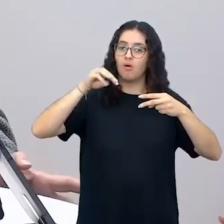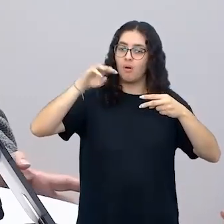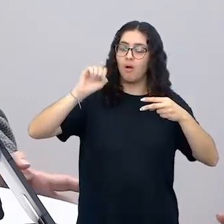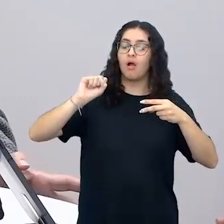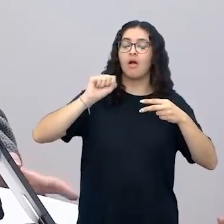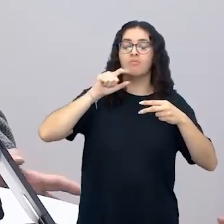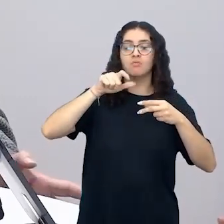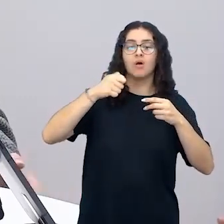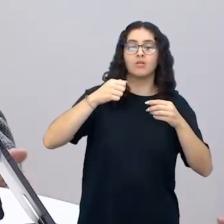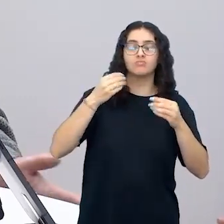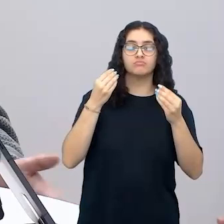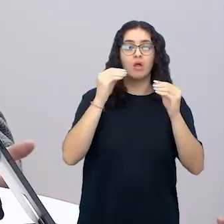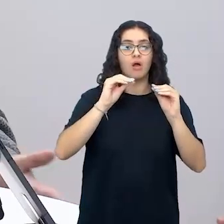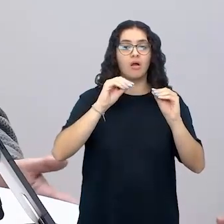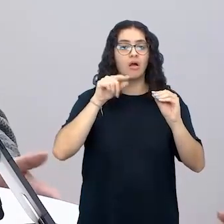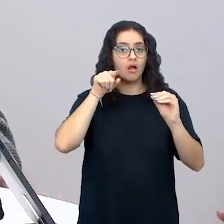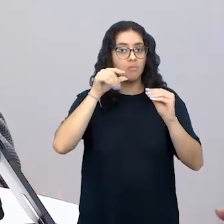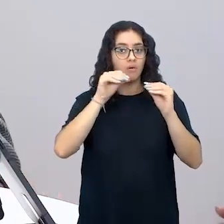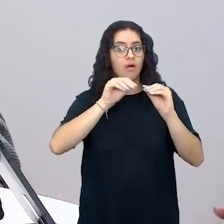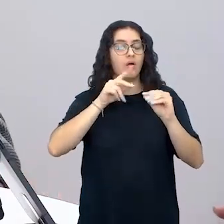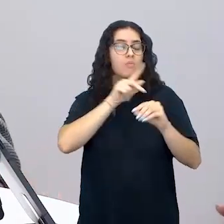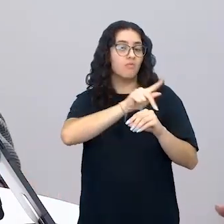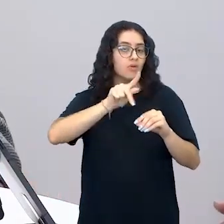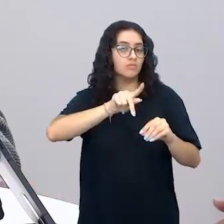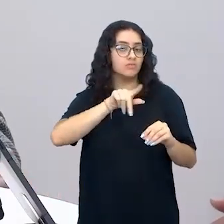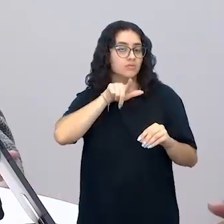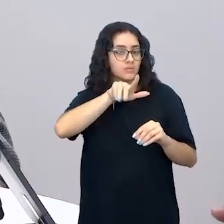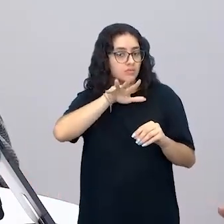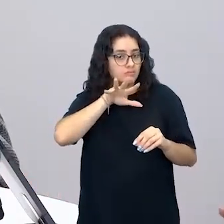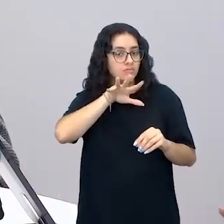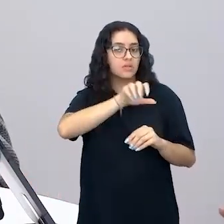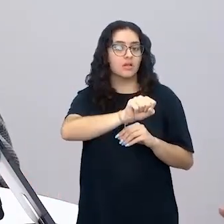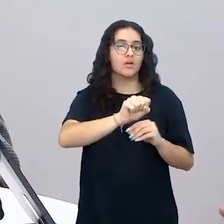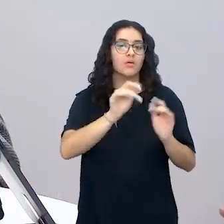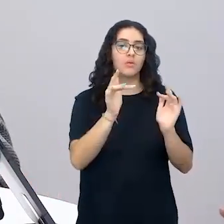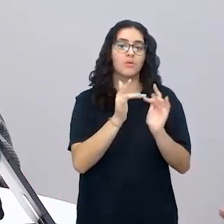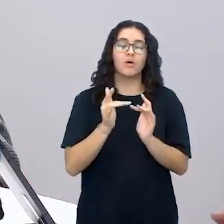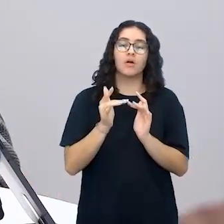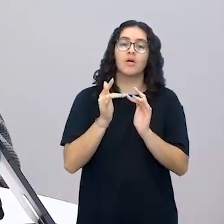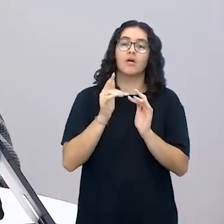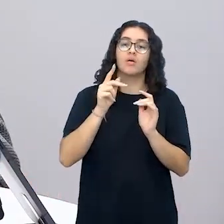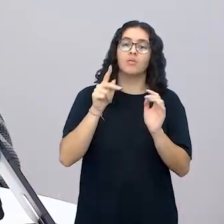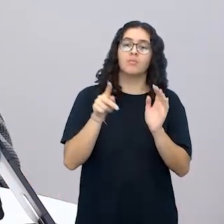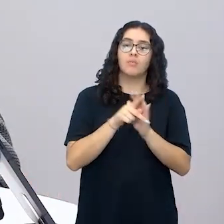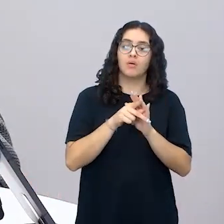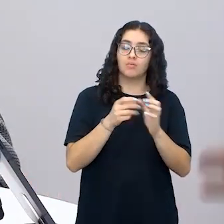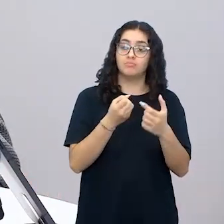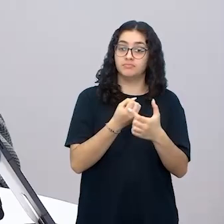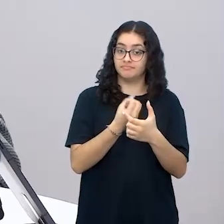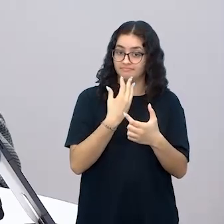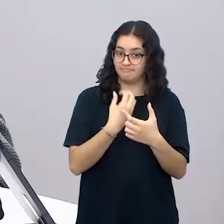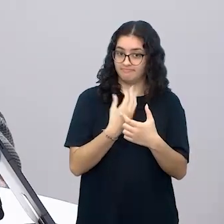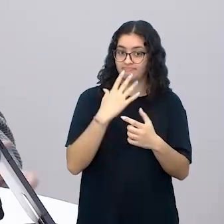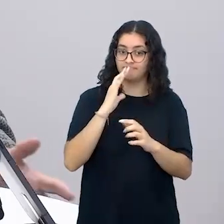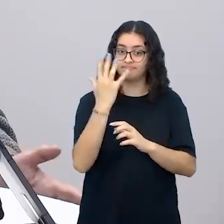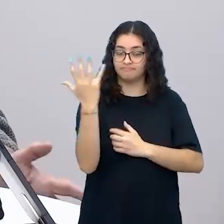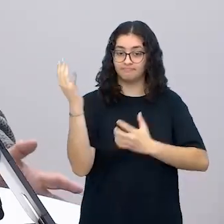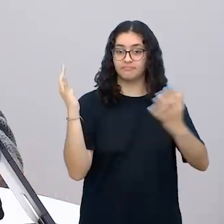foi disponibilizado para os professores, para entrar em contato com o programa de alfabetização ambiental, que